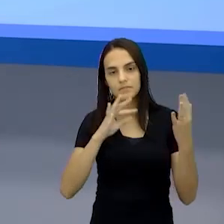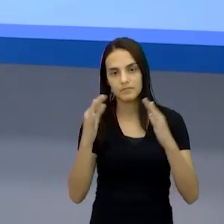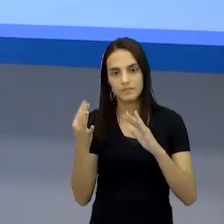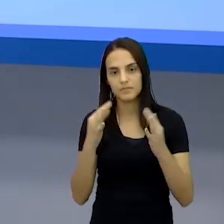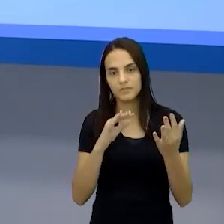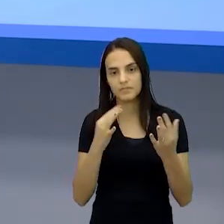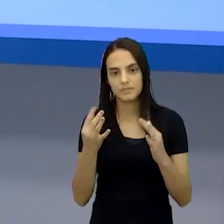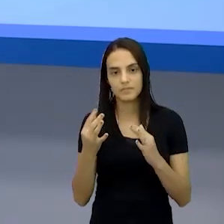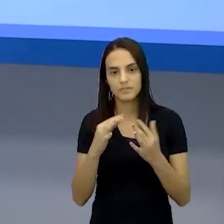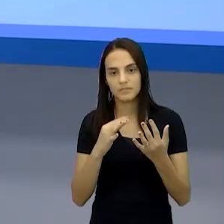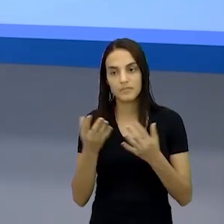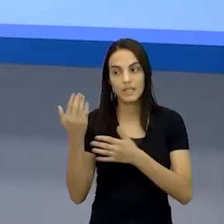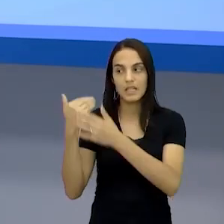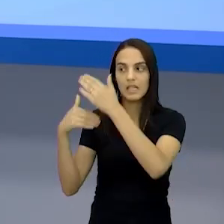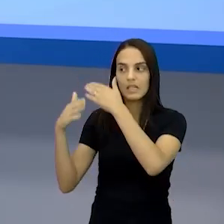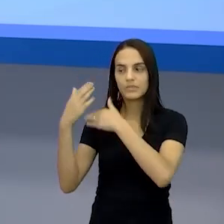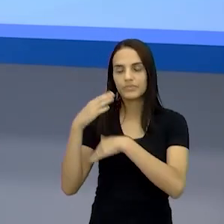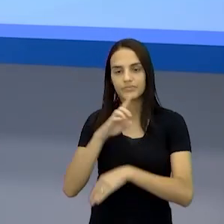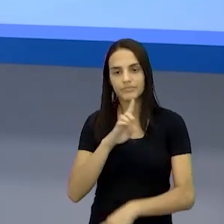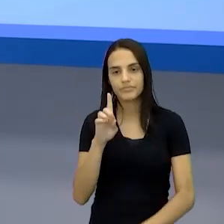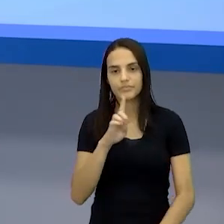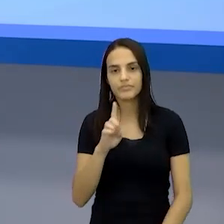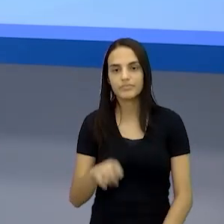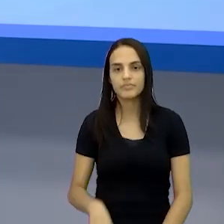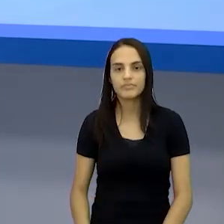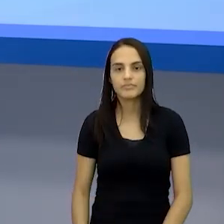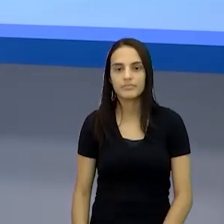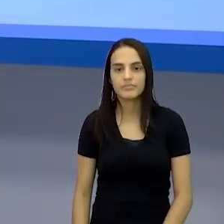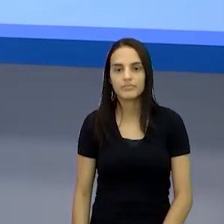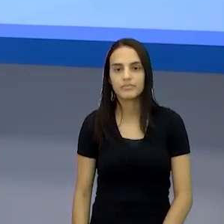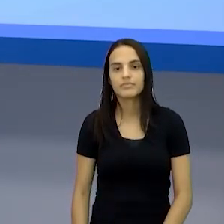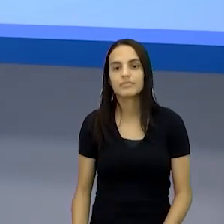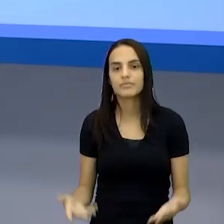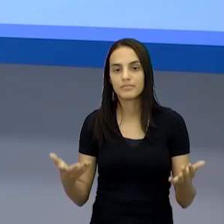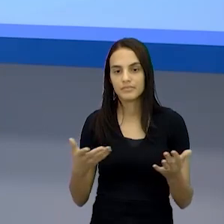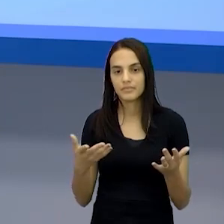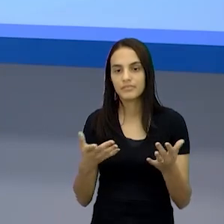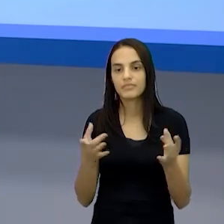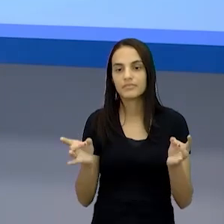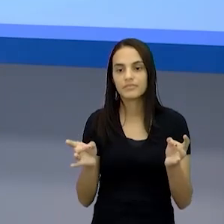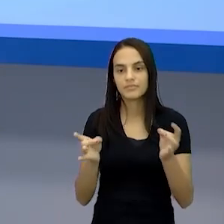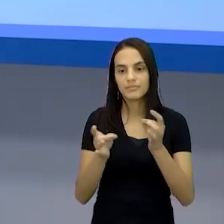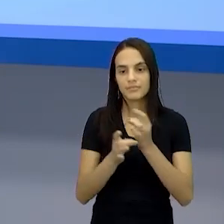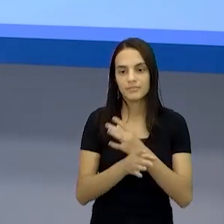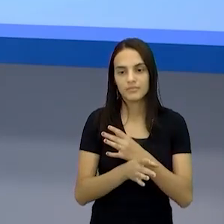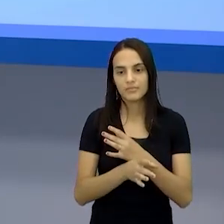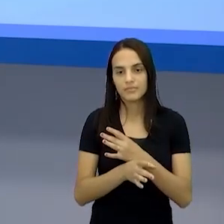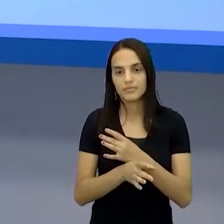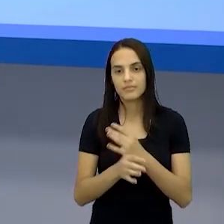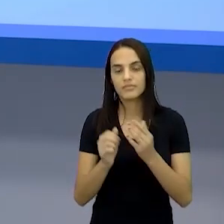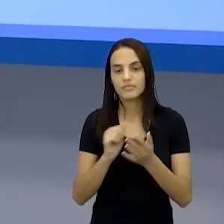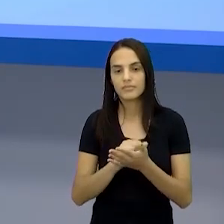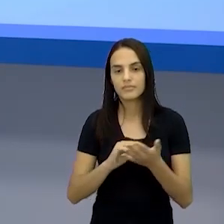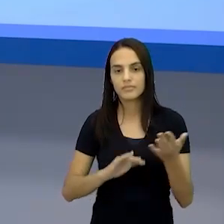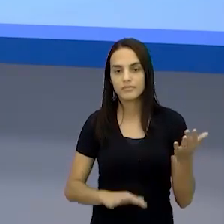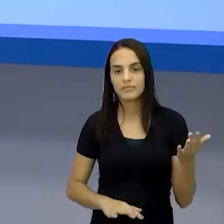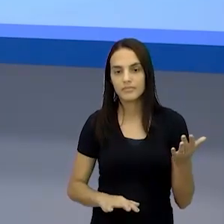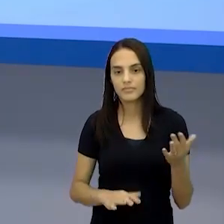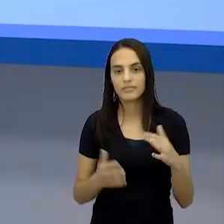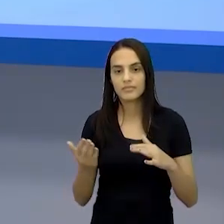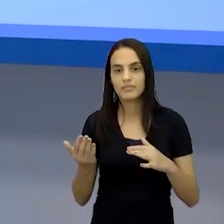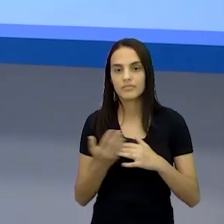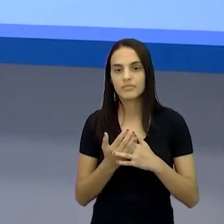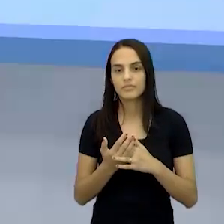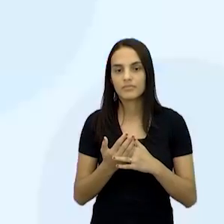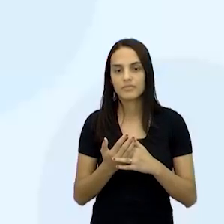ele não é tão antigo assim, tá certo? E aí nós vamos ter a finalização, né, das atividades